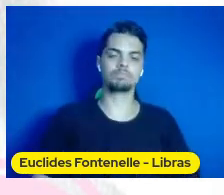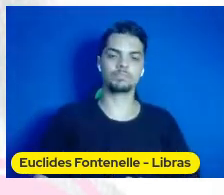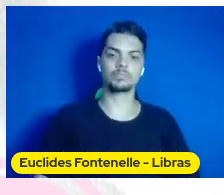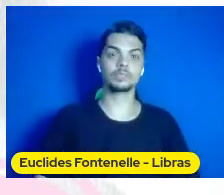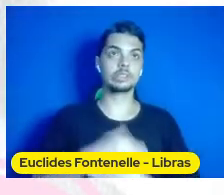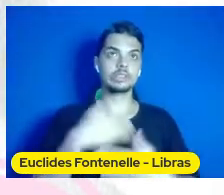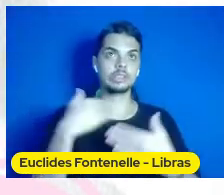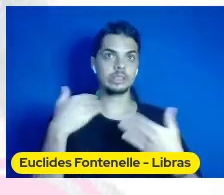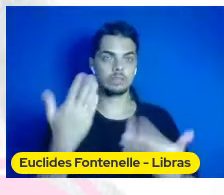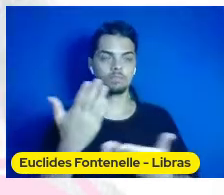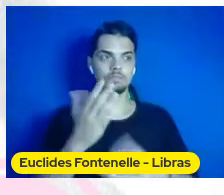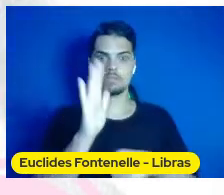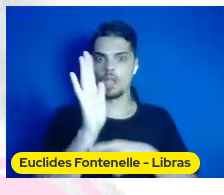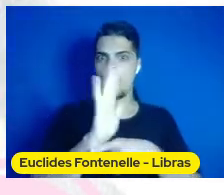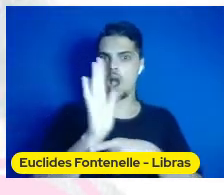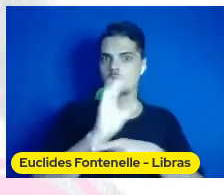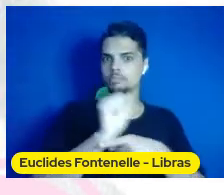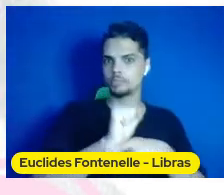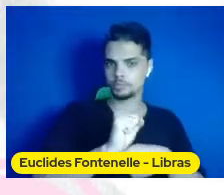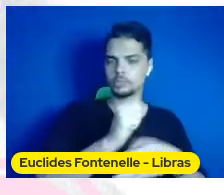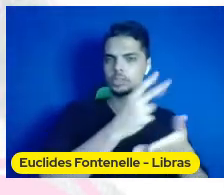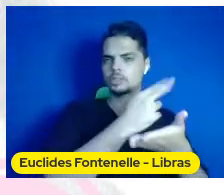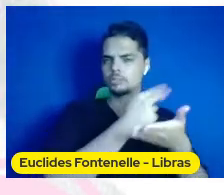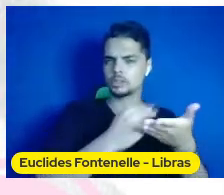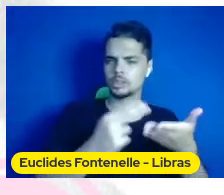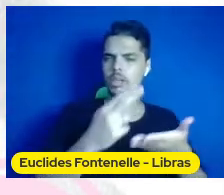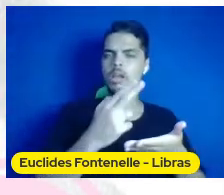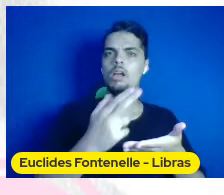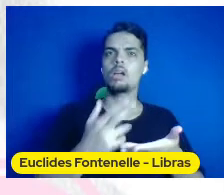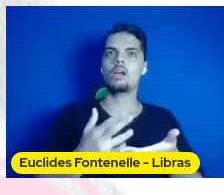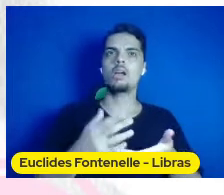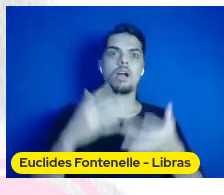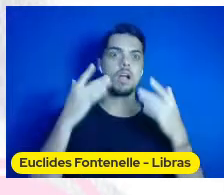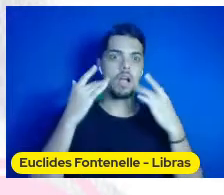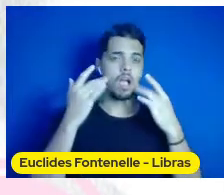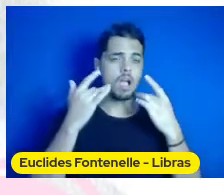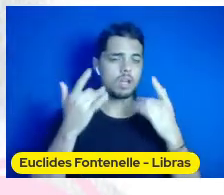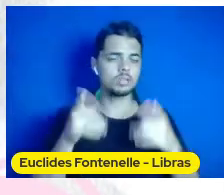animação, e por um momento a arte, que por um momento me